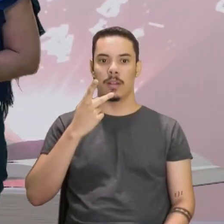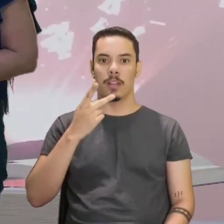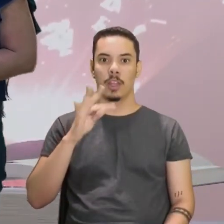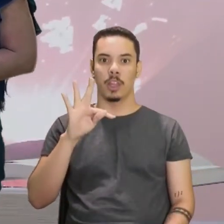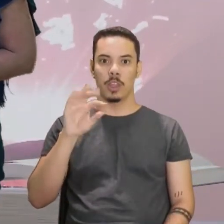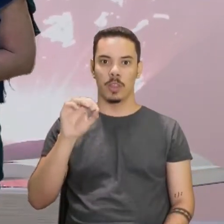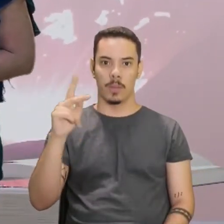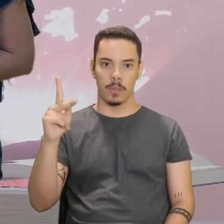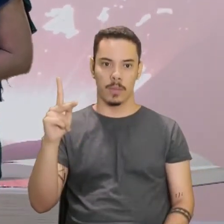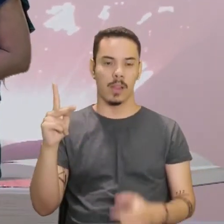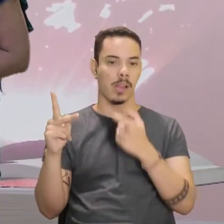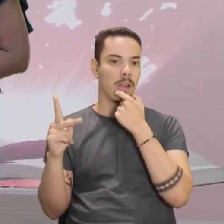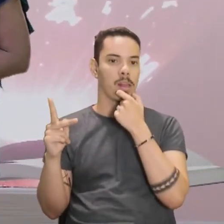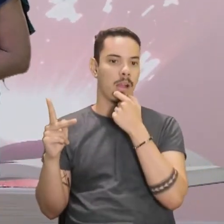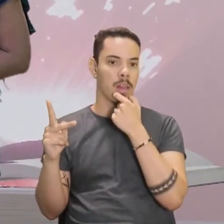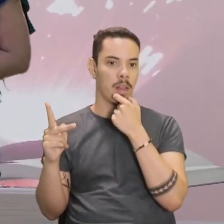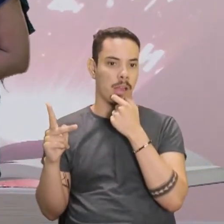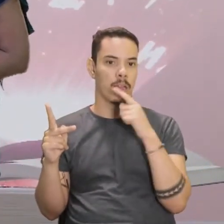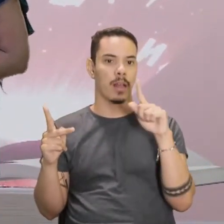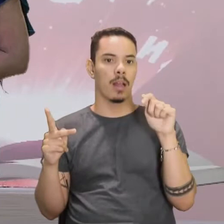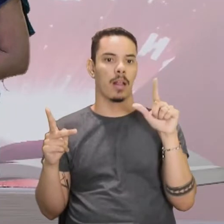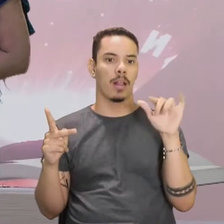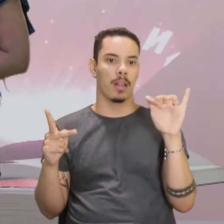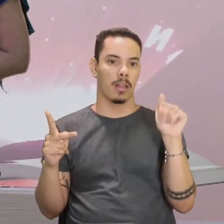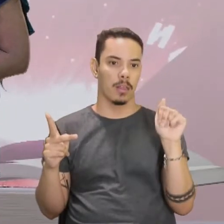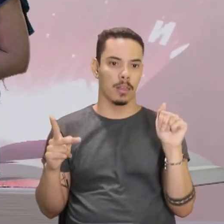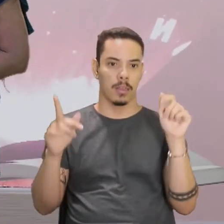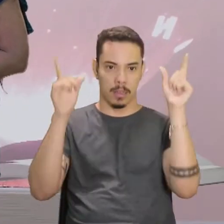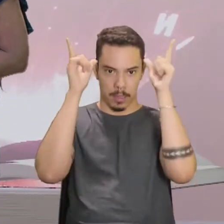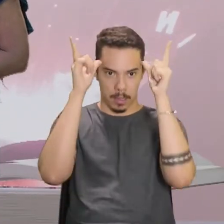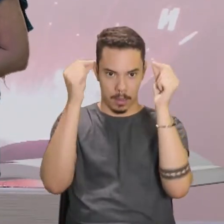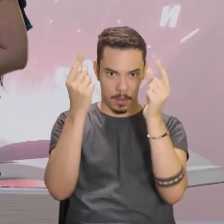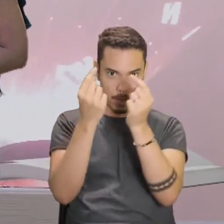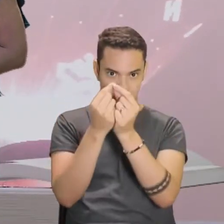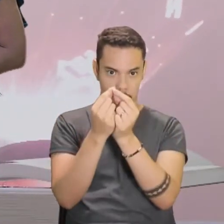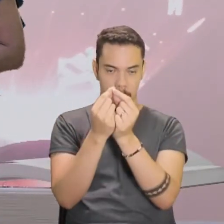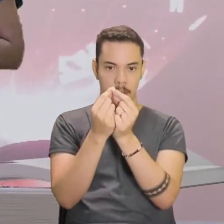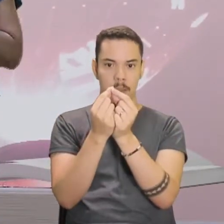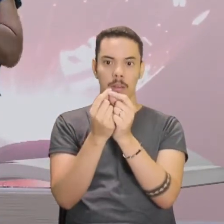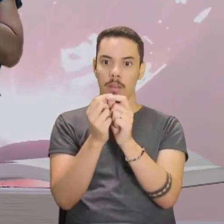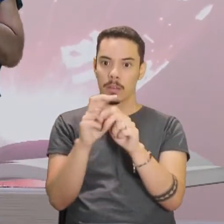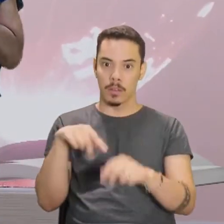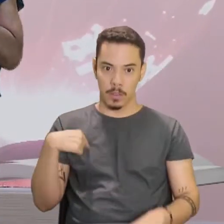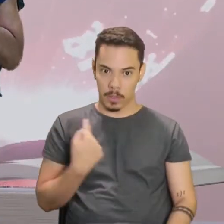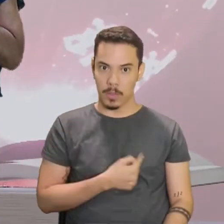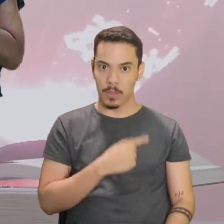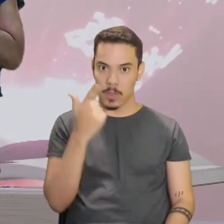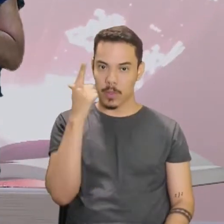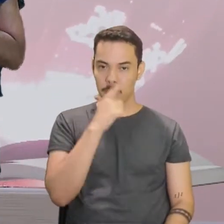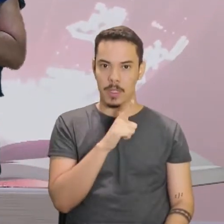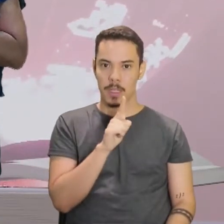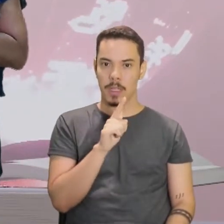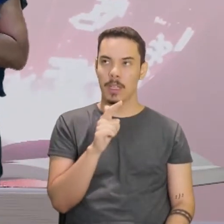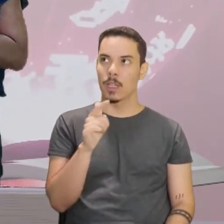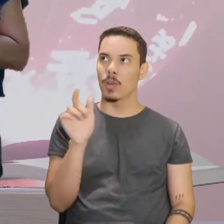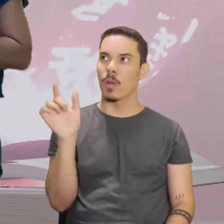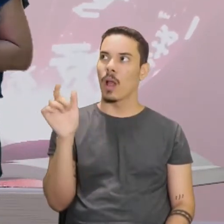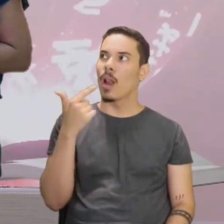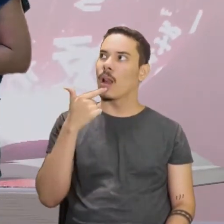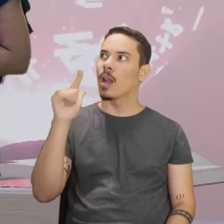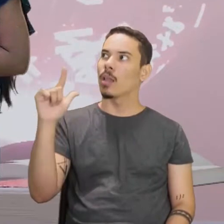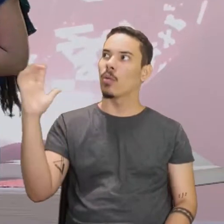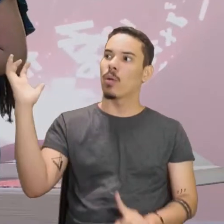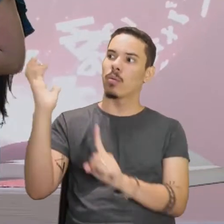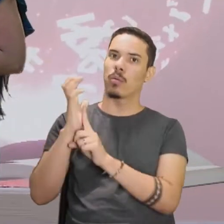top, inglês, galáxias, grego. Olha só, e nós conseguimos nos comunicar com um monte de idioma inserido